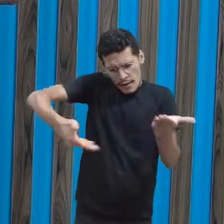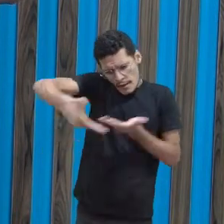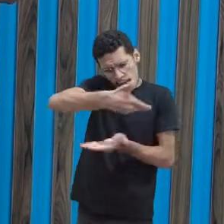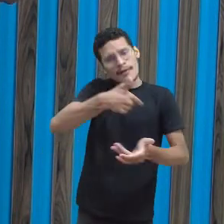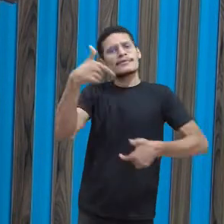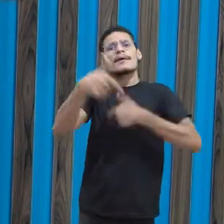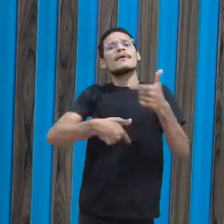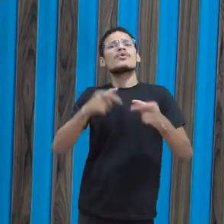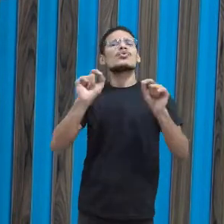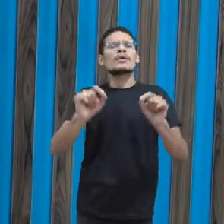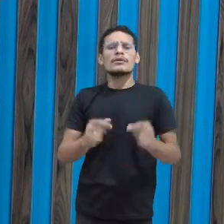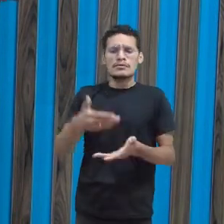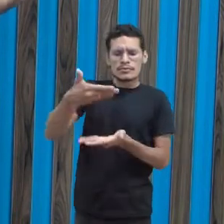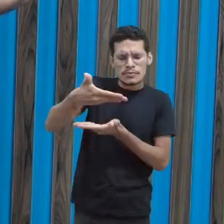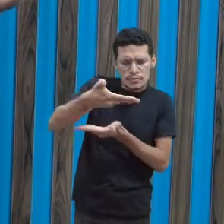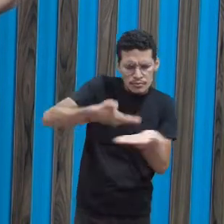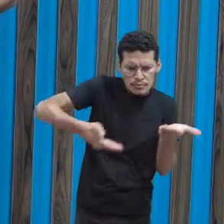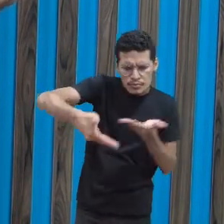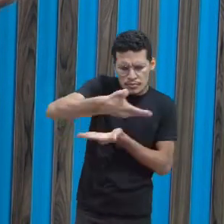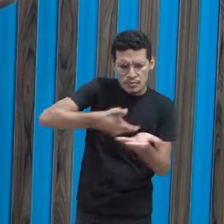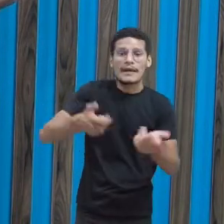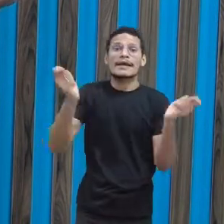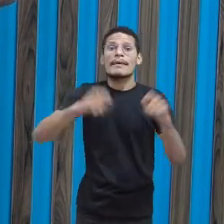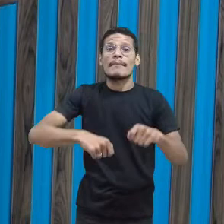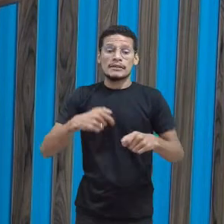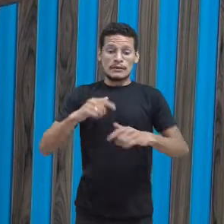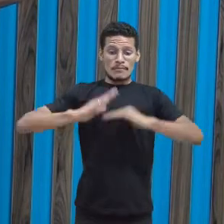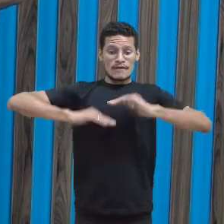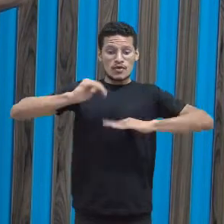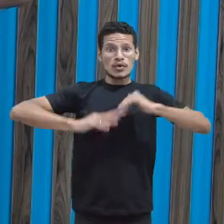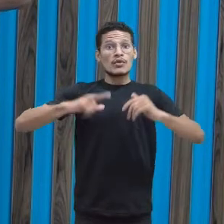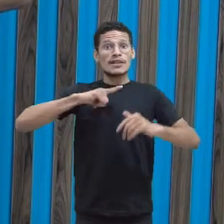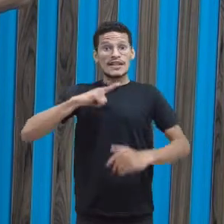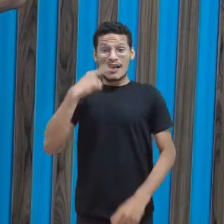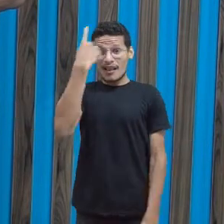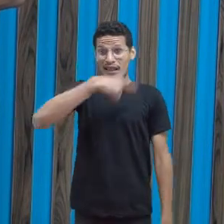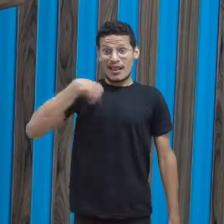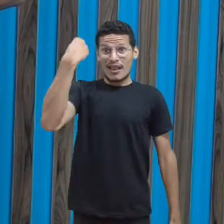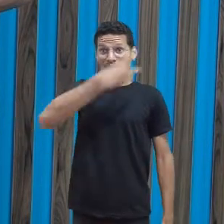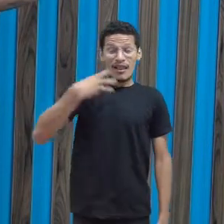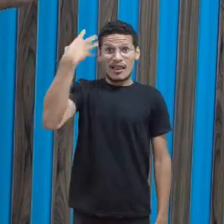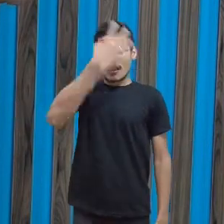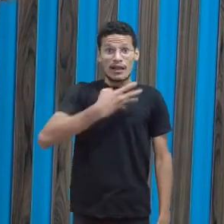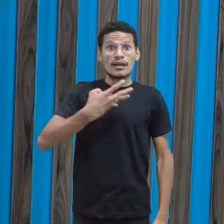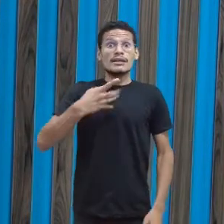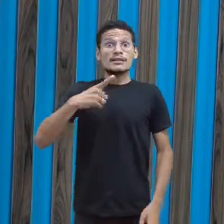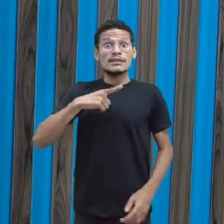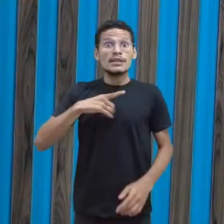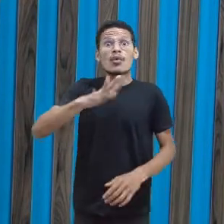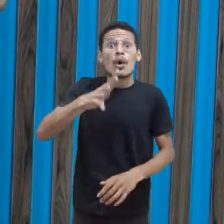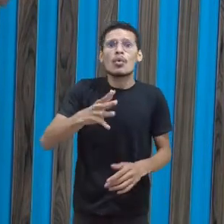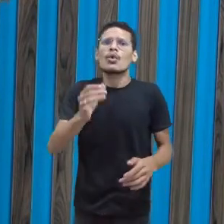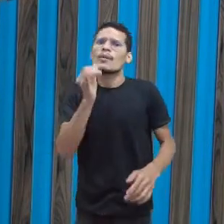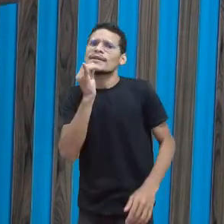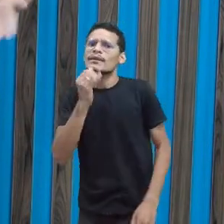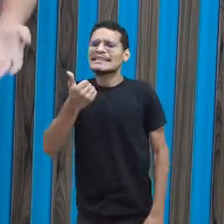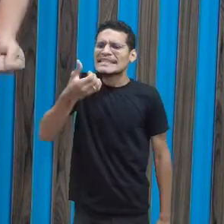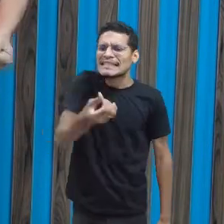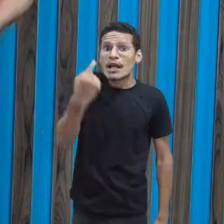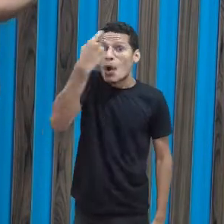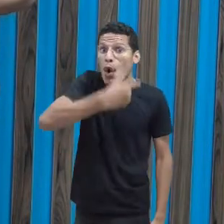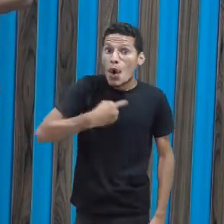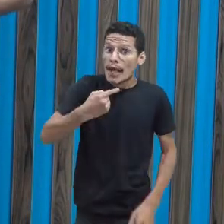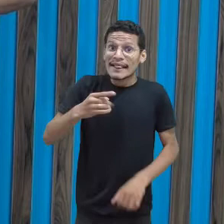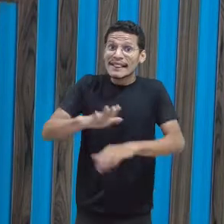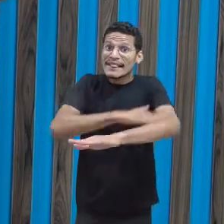trabalho, enfim, submetiam o trabalhador a uma jornada de trabalho enorme. Então, a gente tinha os trabalhadores que ficavam 16, 18 horas